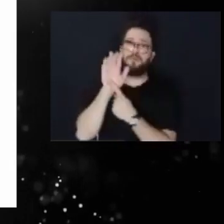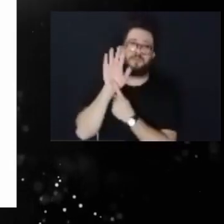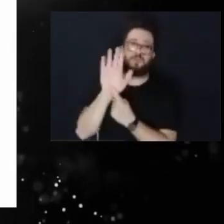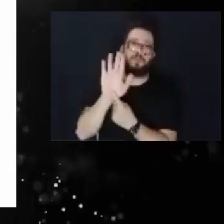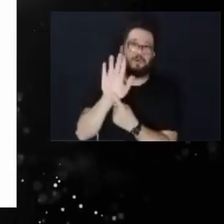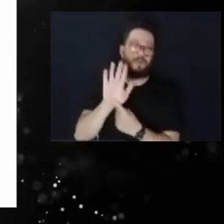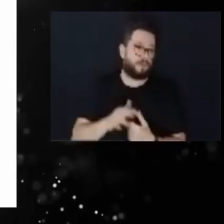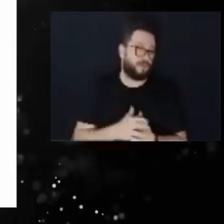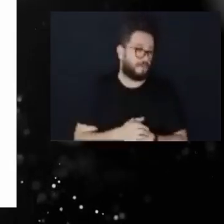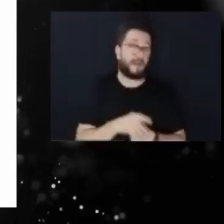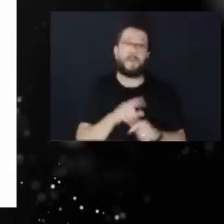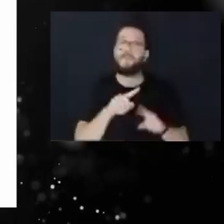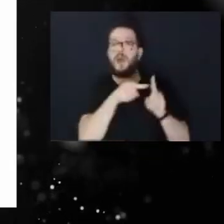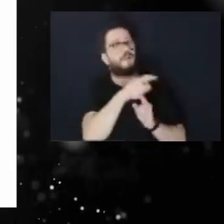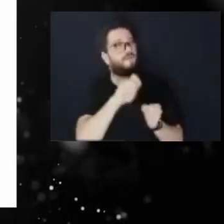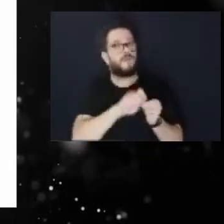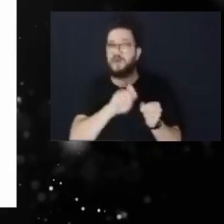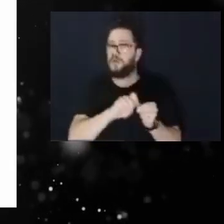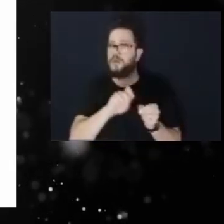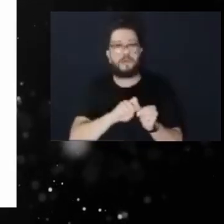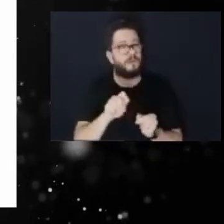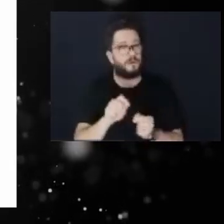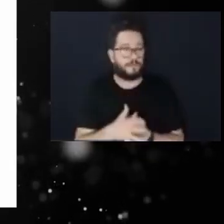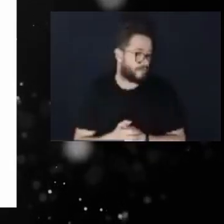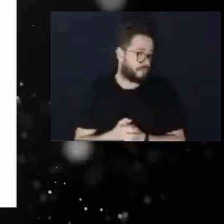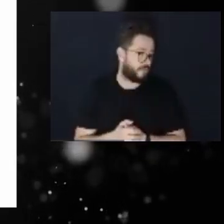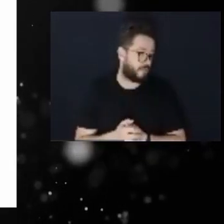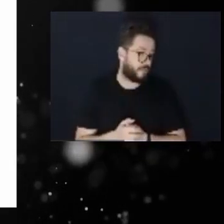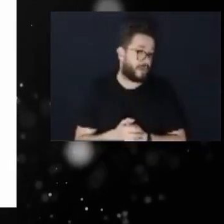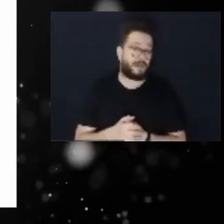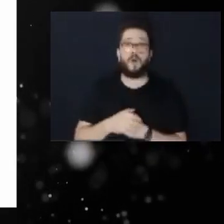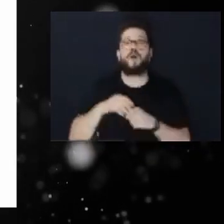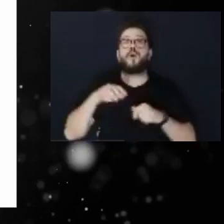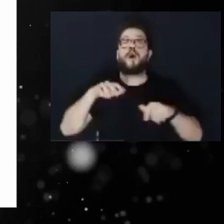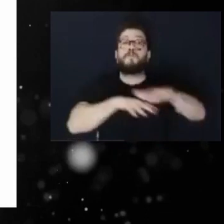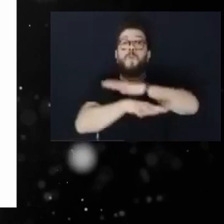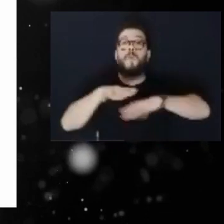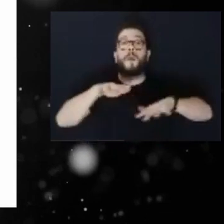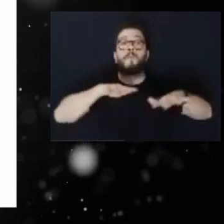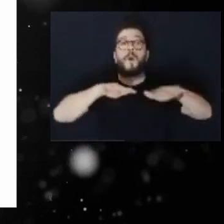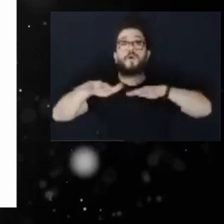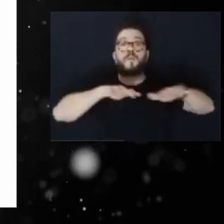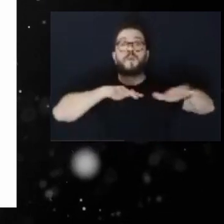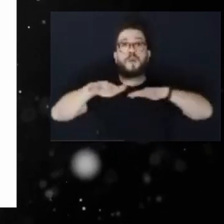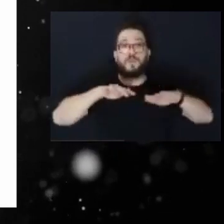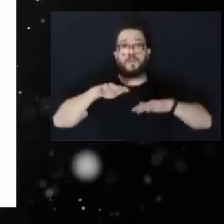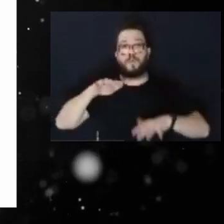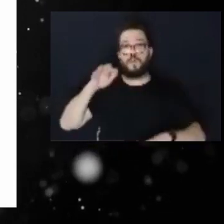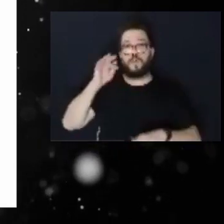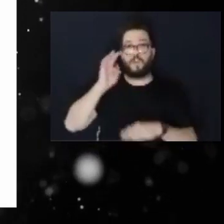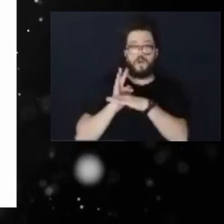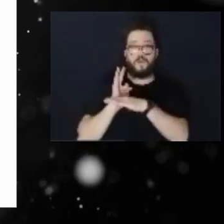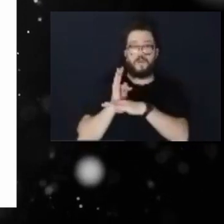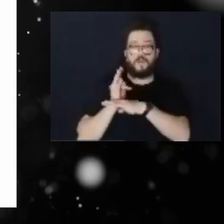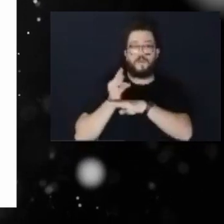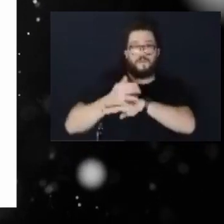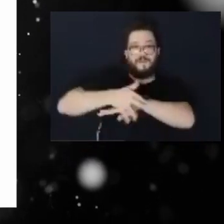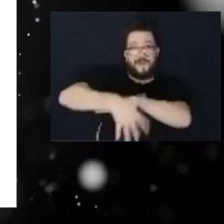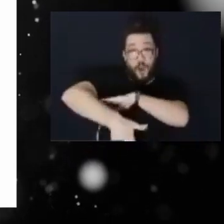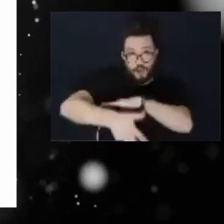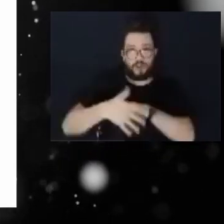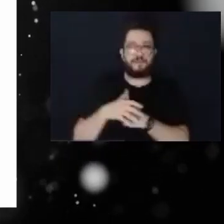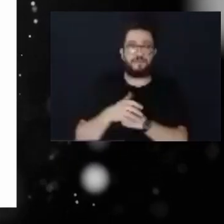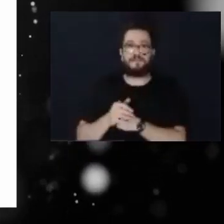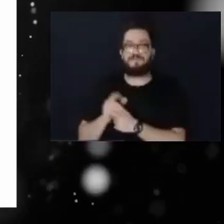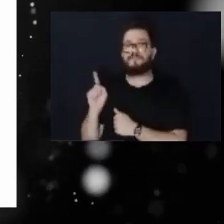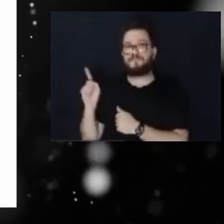Temos aqui os índices de mobilidade de Foz do Iguaçu, né? Se eu não me engano, aqui até houve um melhoramento dos dados